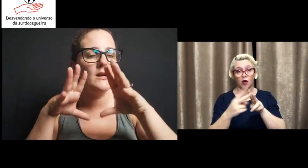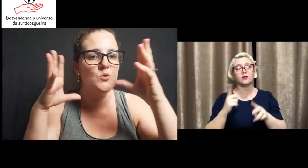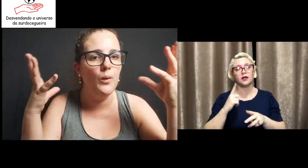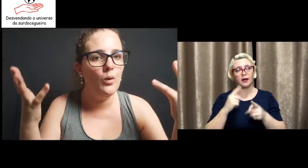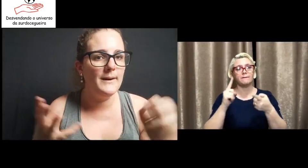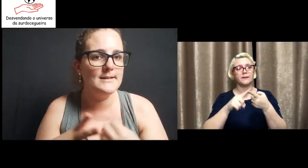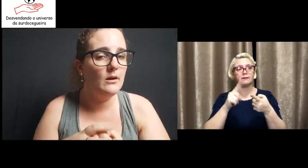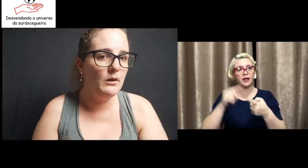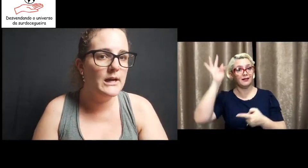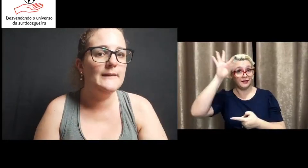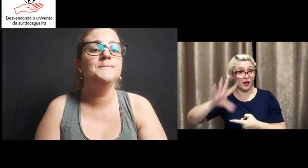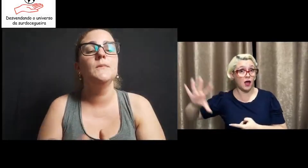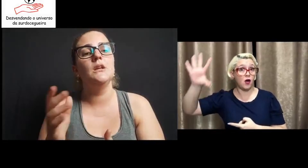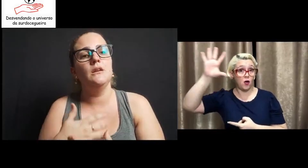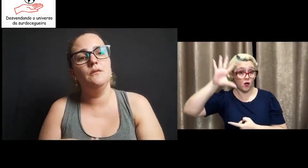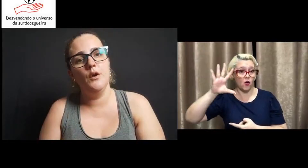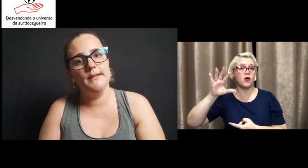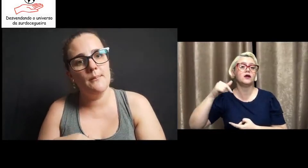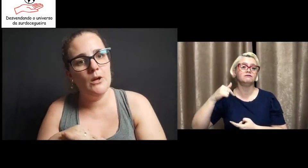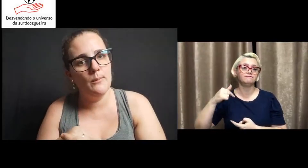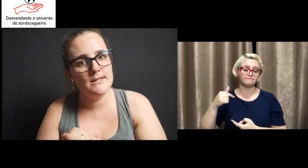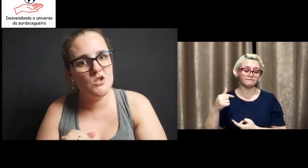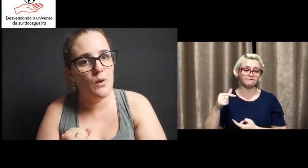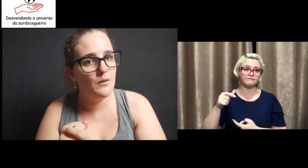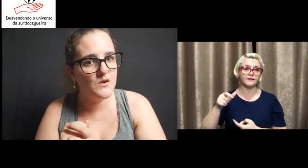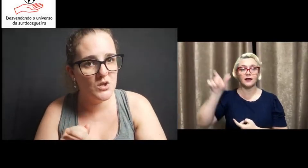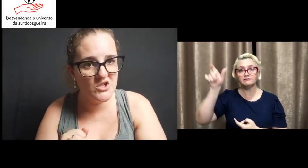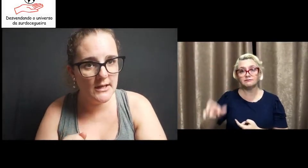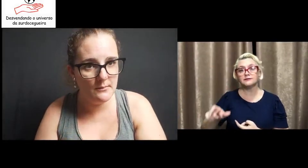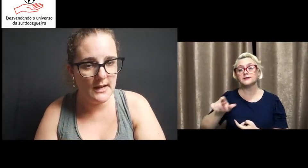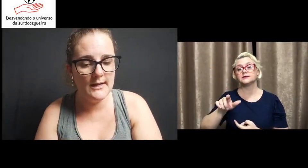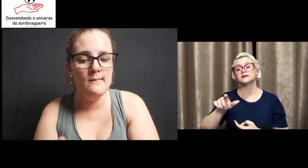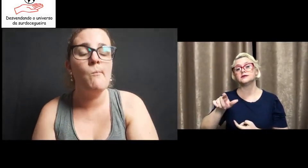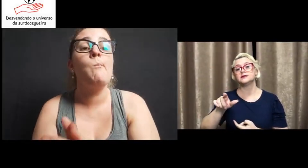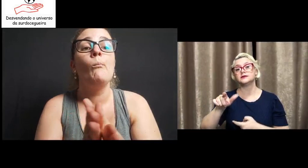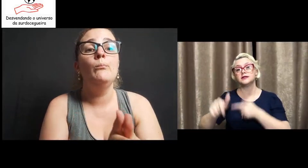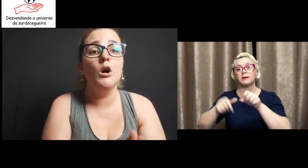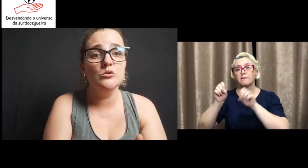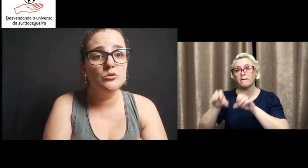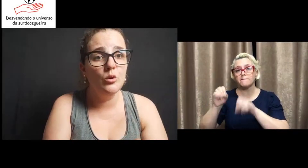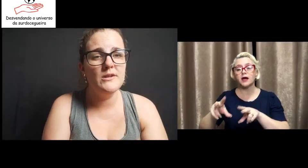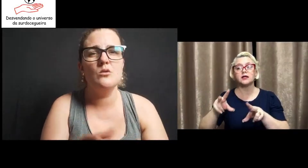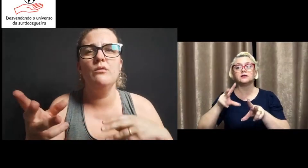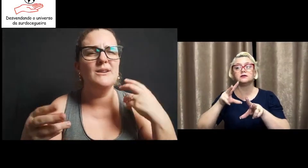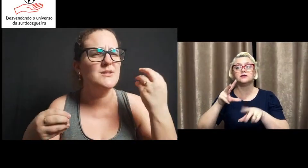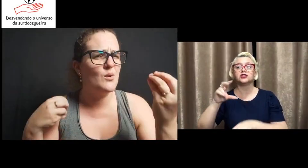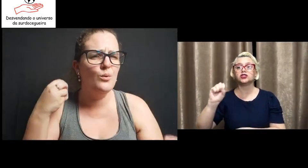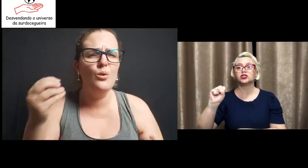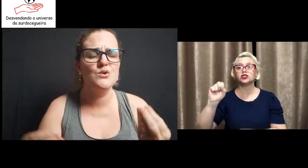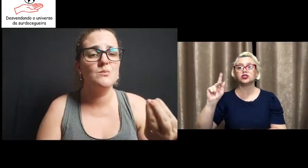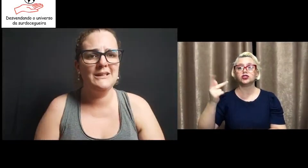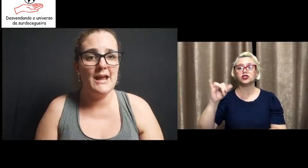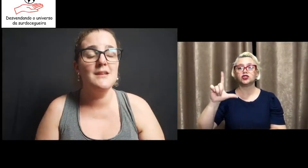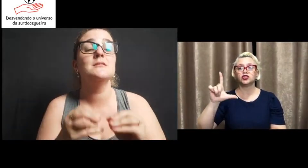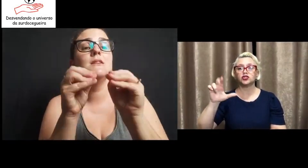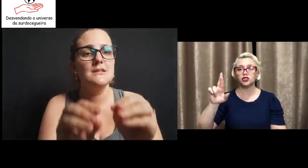uma parte um pouco mais teórica, que quem foi que trabalhou bastante foi a professora Shirley Maia. Módulo 2, com vários